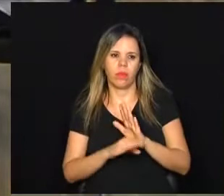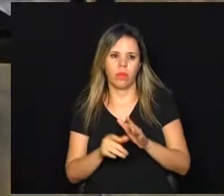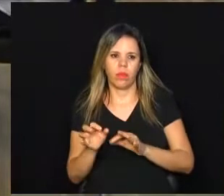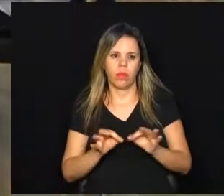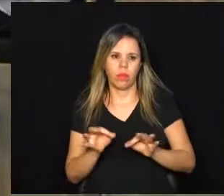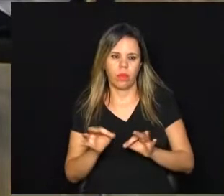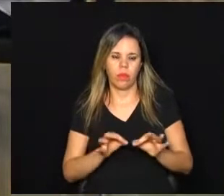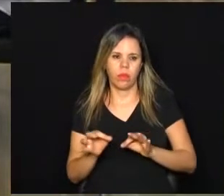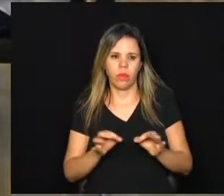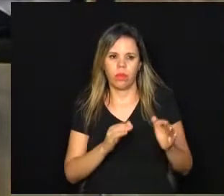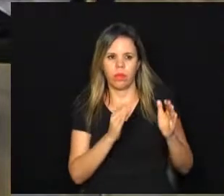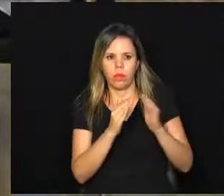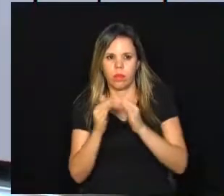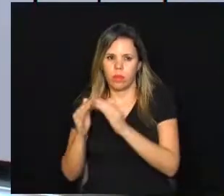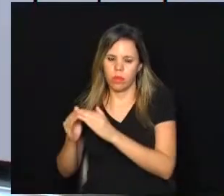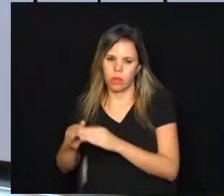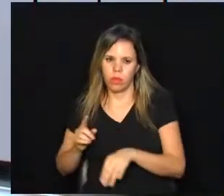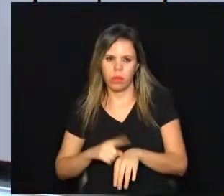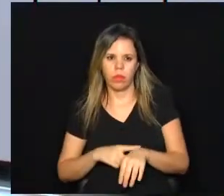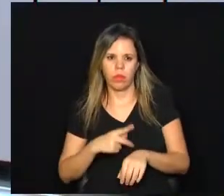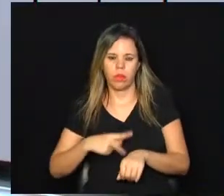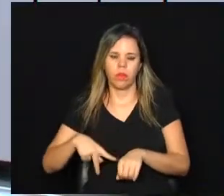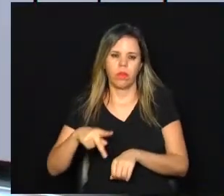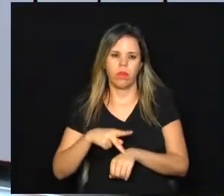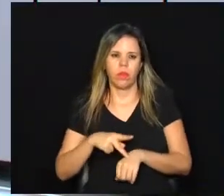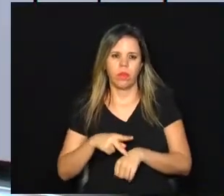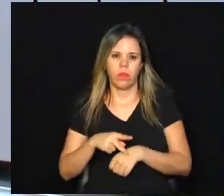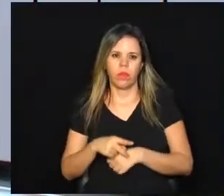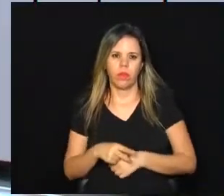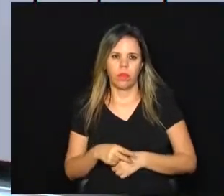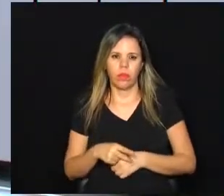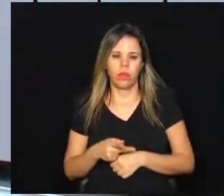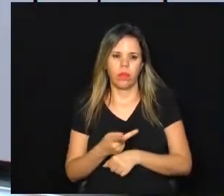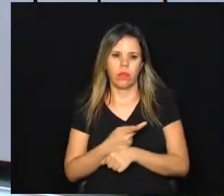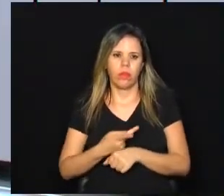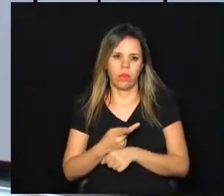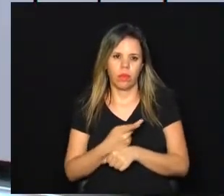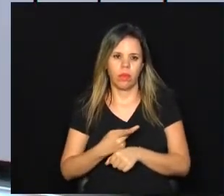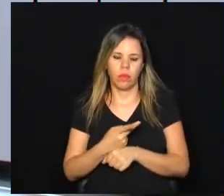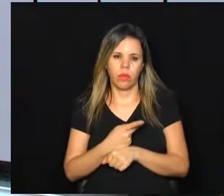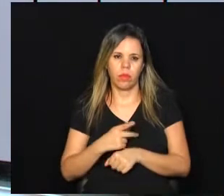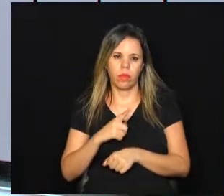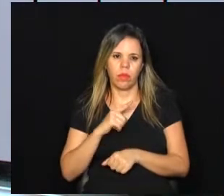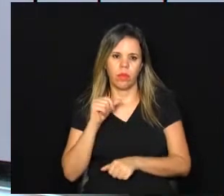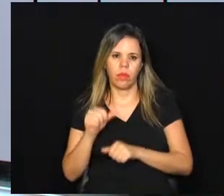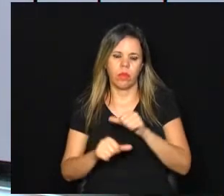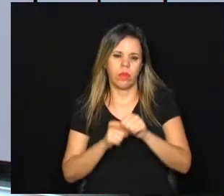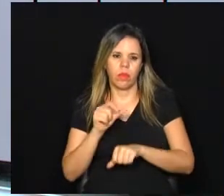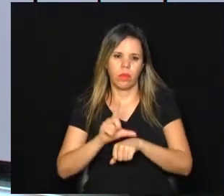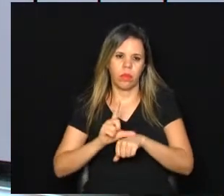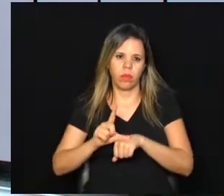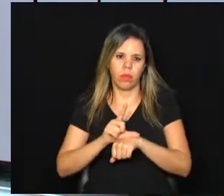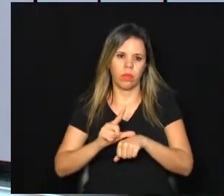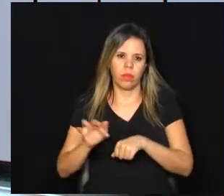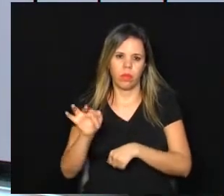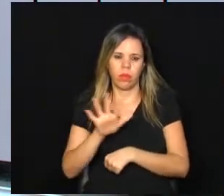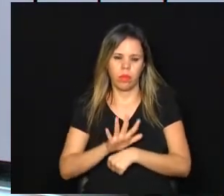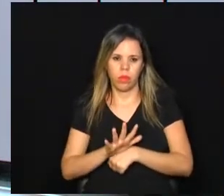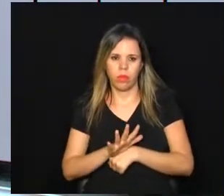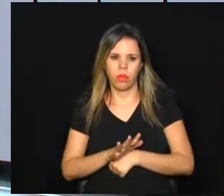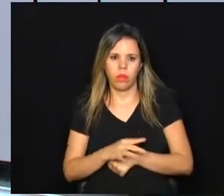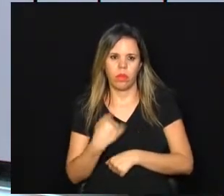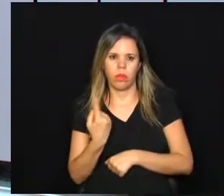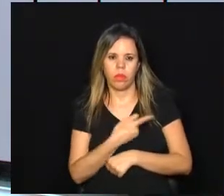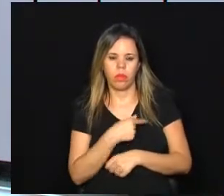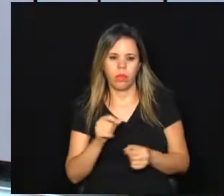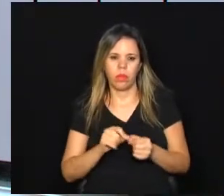regularização fundiária no momento do país, né? Procurando. Houve uma alteração da legislação federal e nós